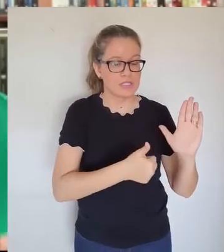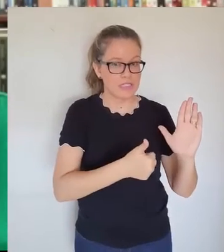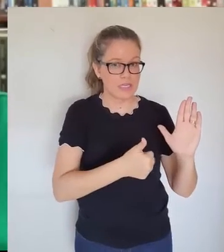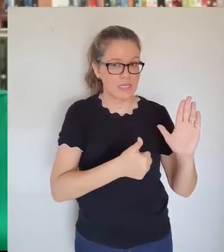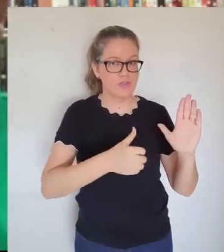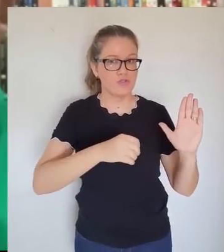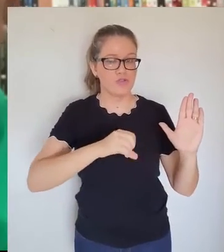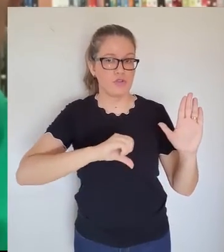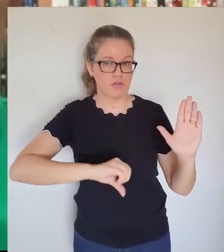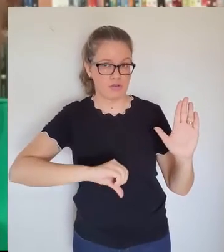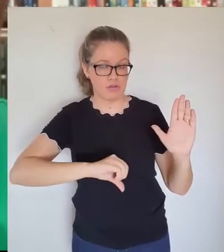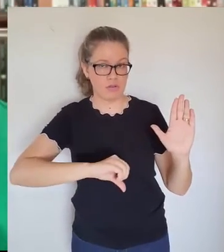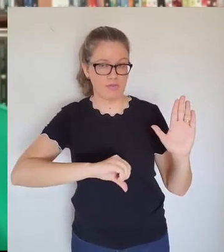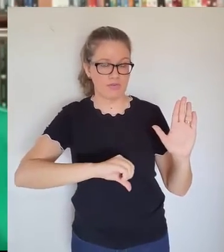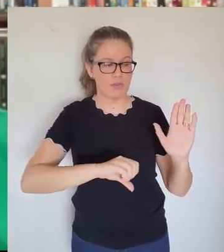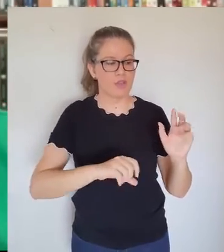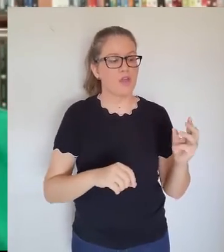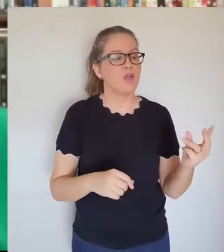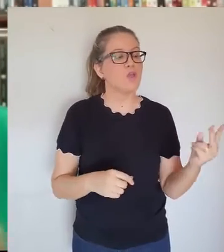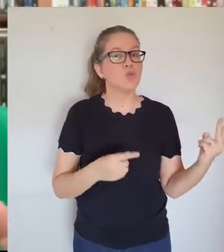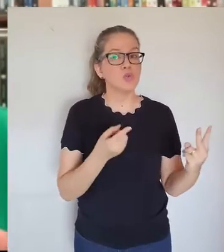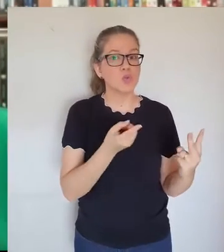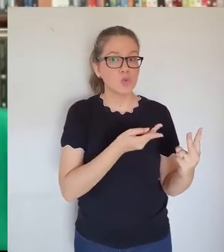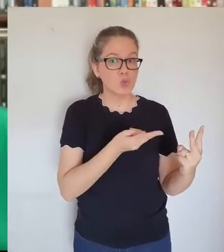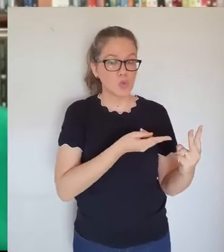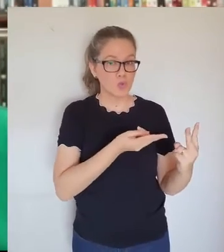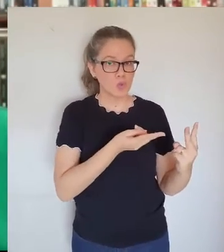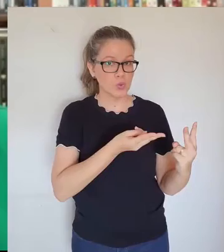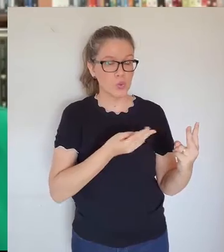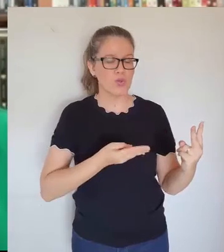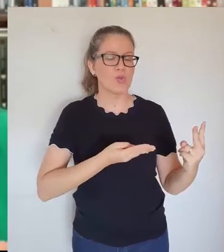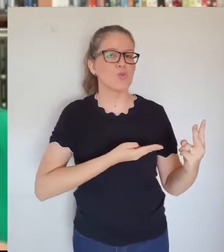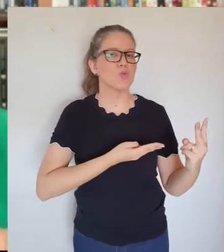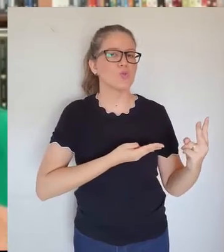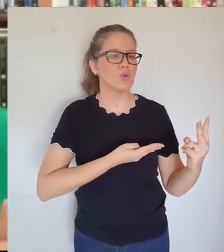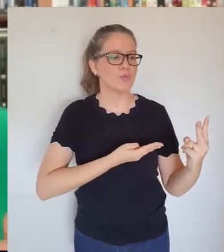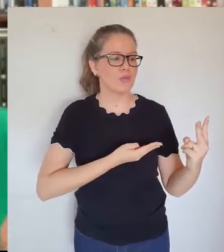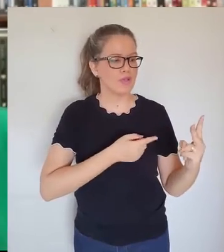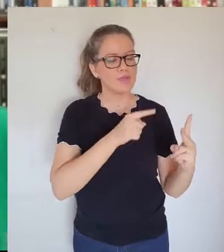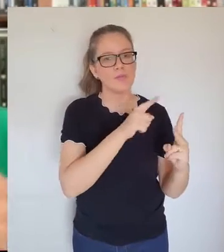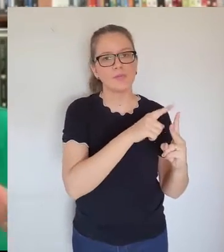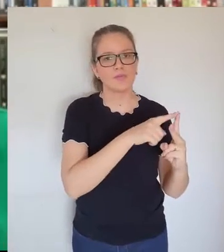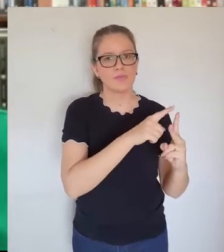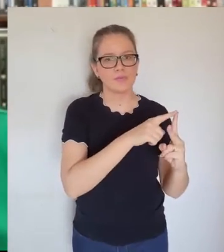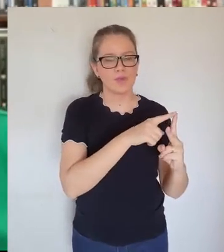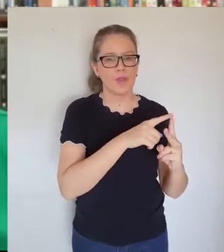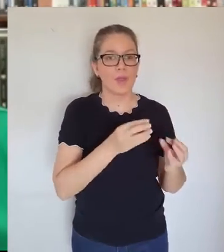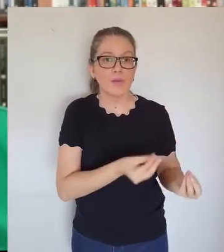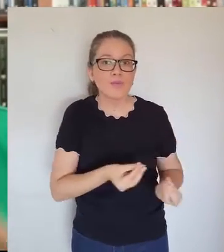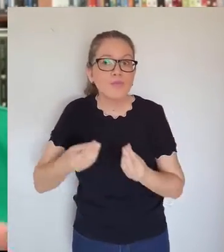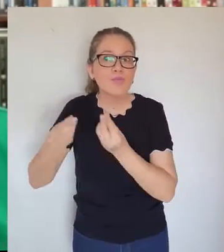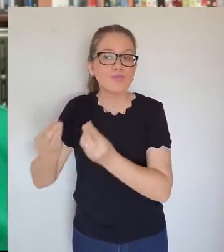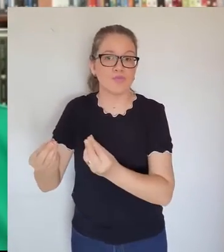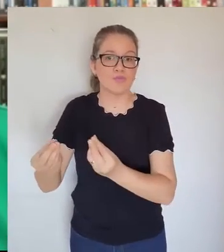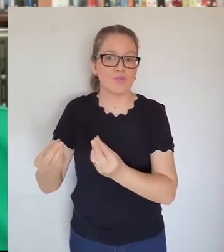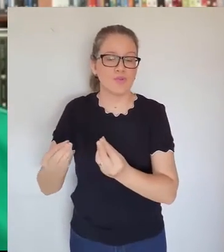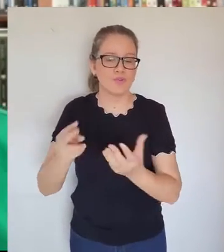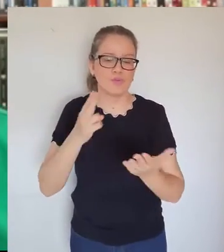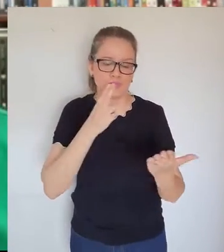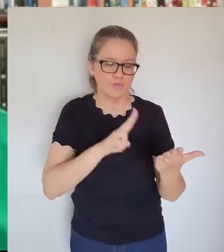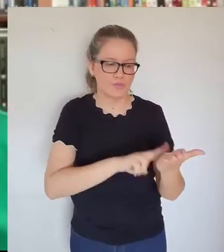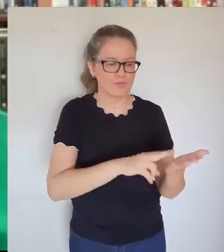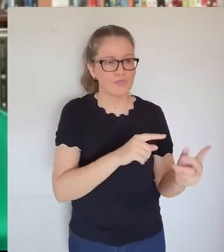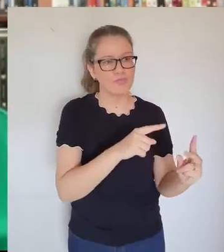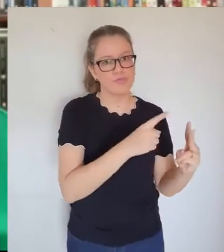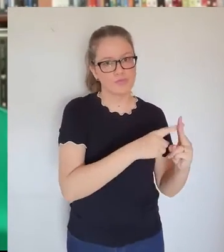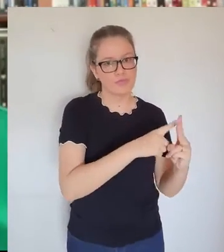ele cita três companheiros, né? Aliás, dois companheiros, os portadores da